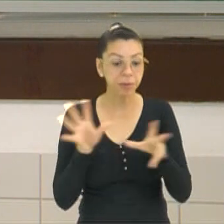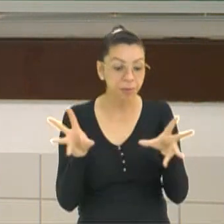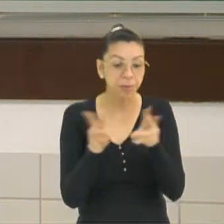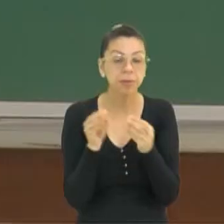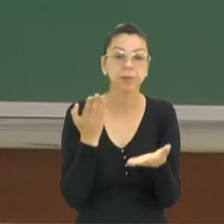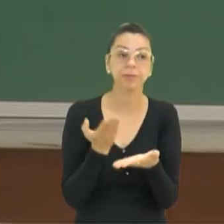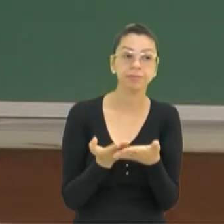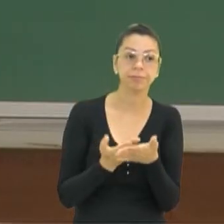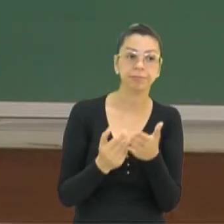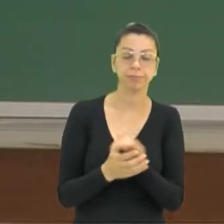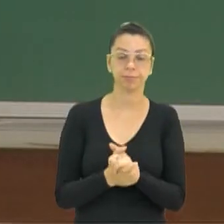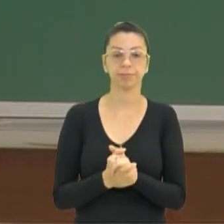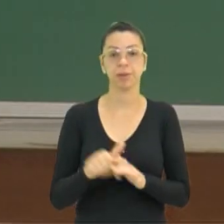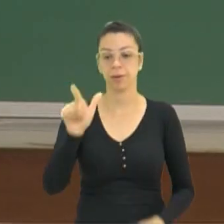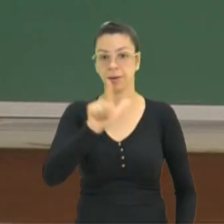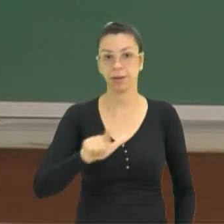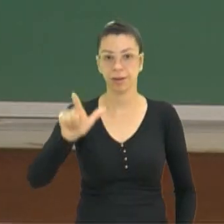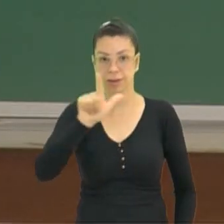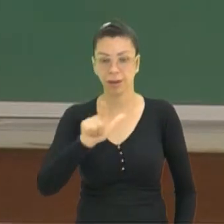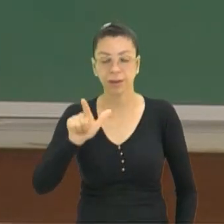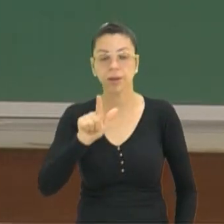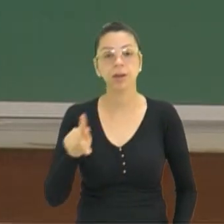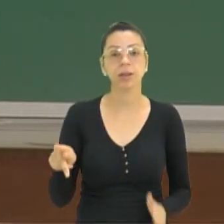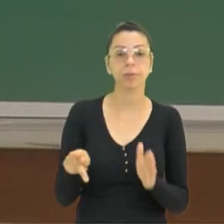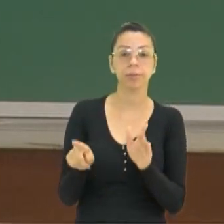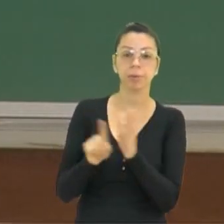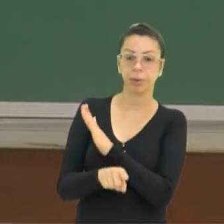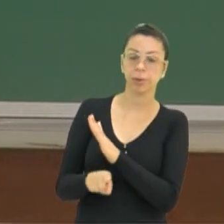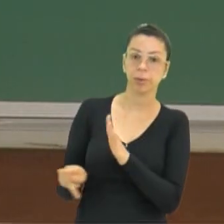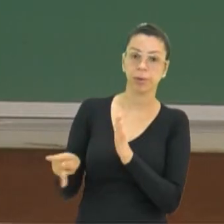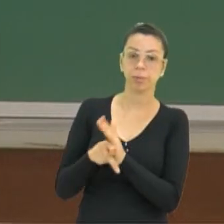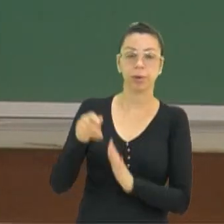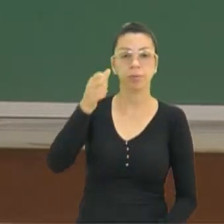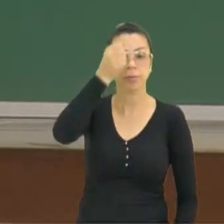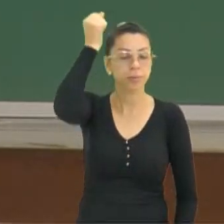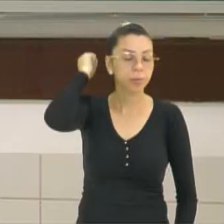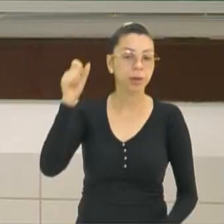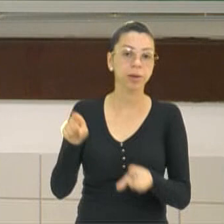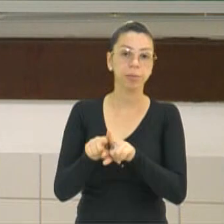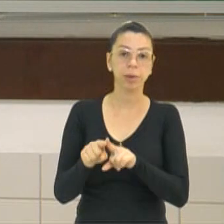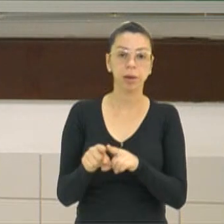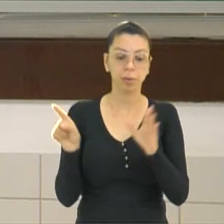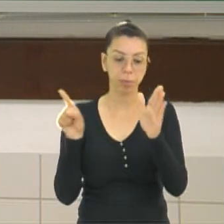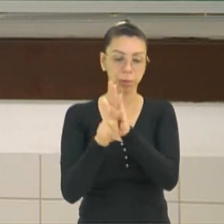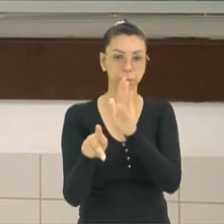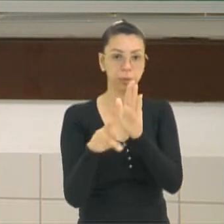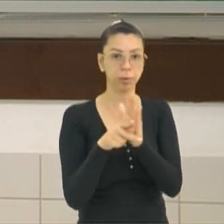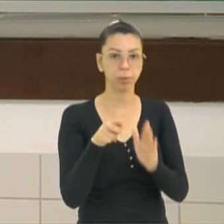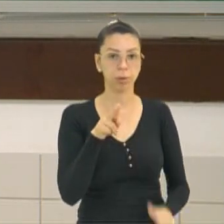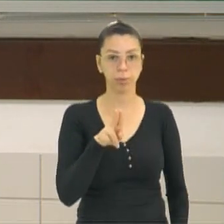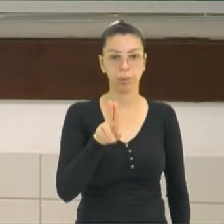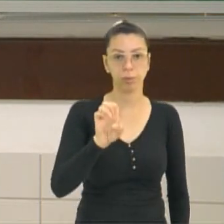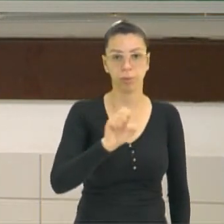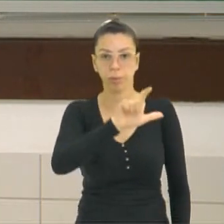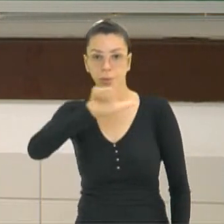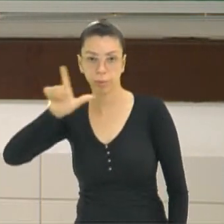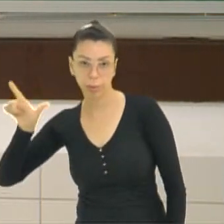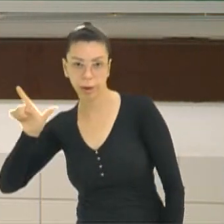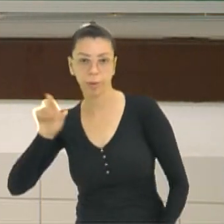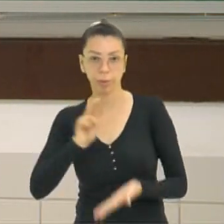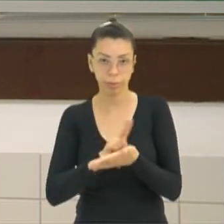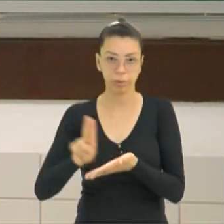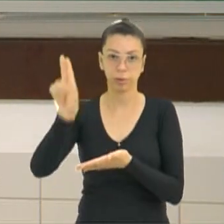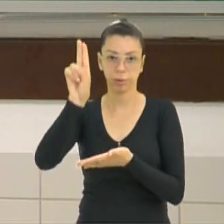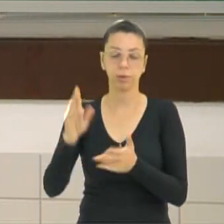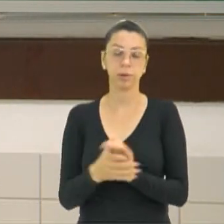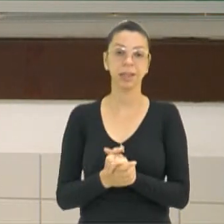hoje. Ó. Falamos sobre a literatura nas questões de vestibular, vimos uma questão da UEL, né? E aí eu apresentei para vocês